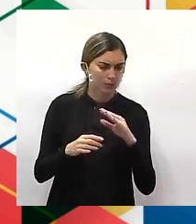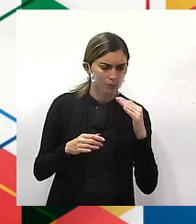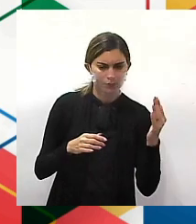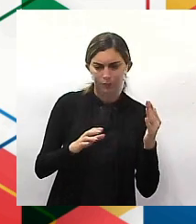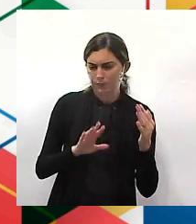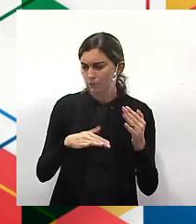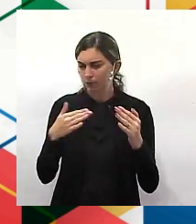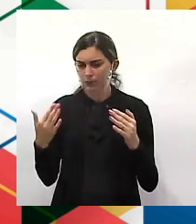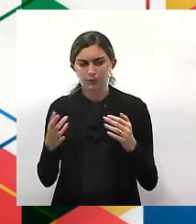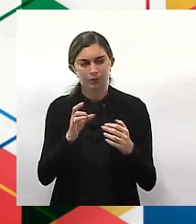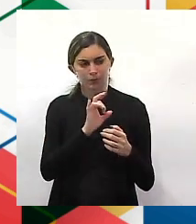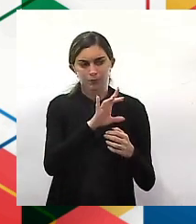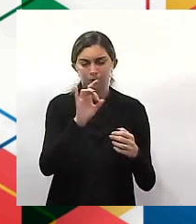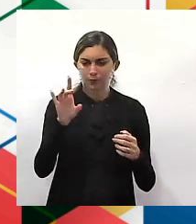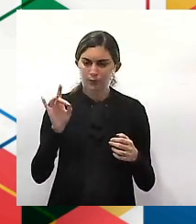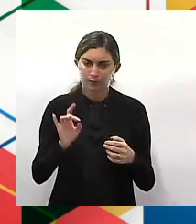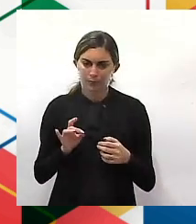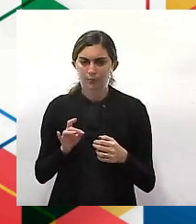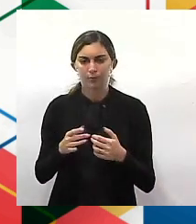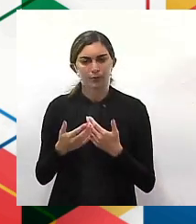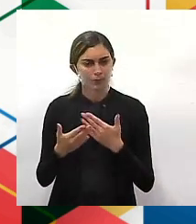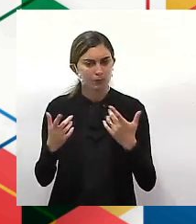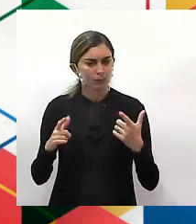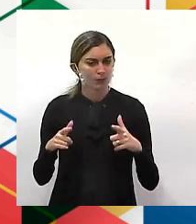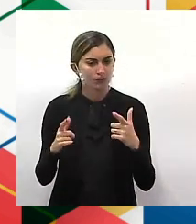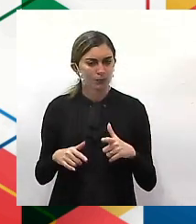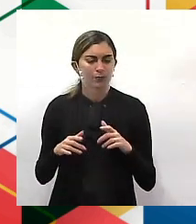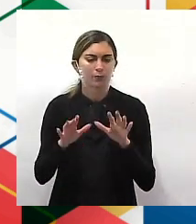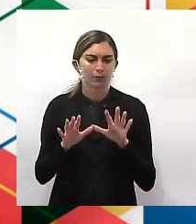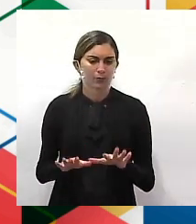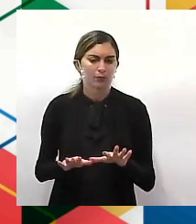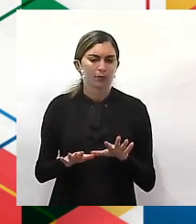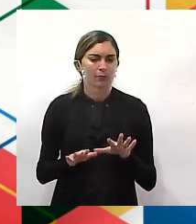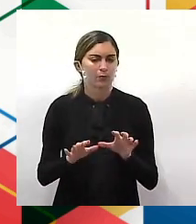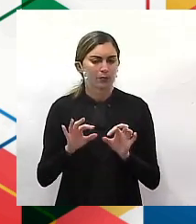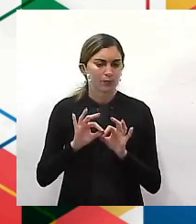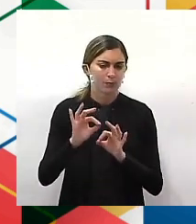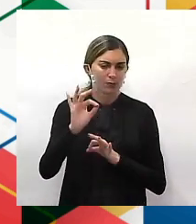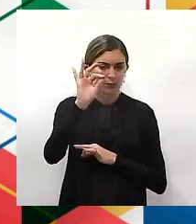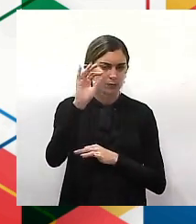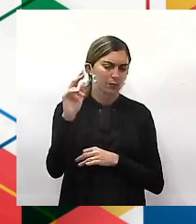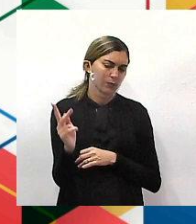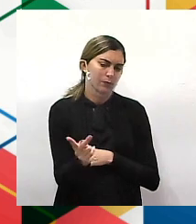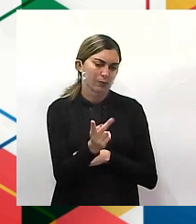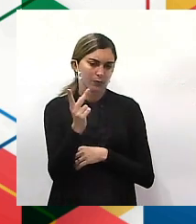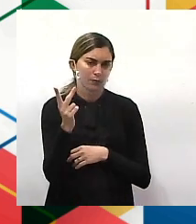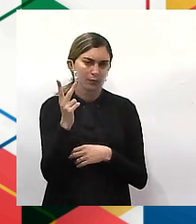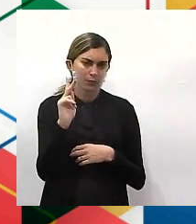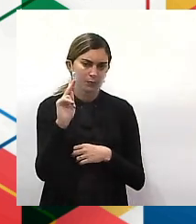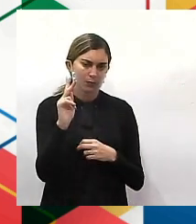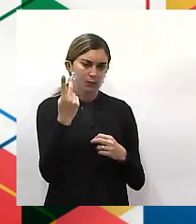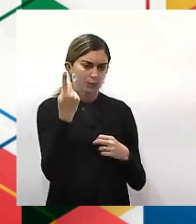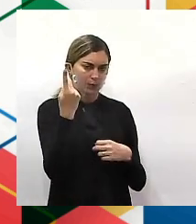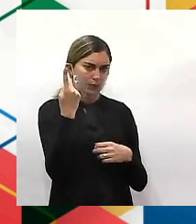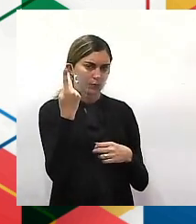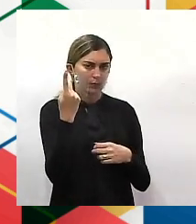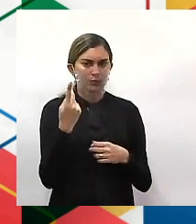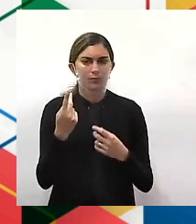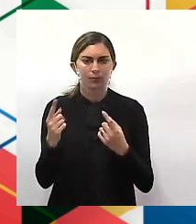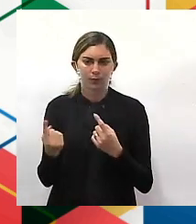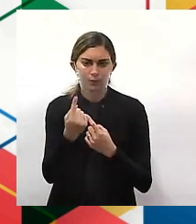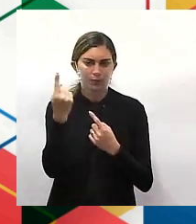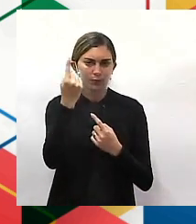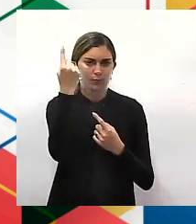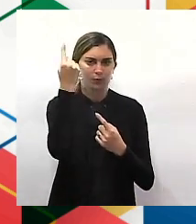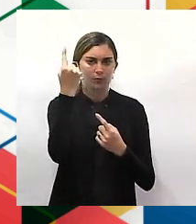de cada um desses elementos. Onde é que está aqui, ó, a altura aqui, ó, para eu descobrir o